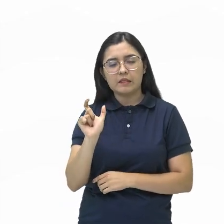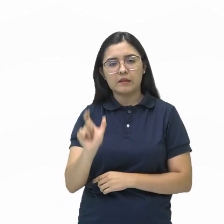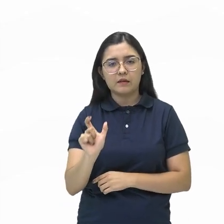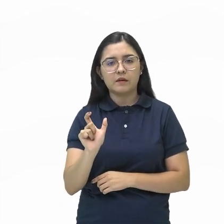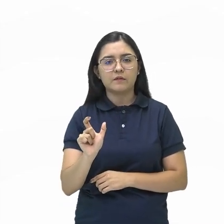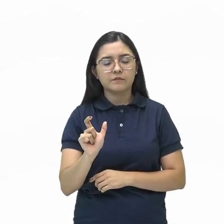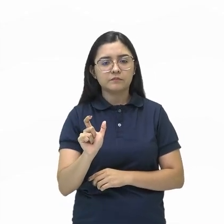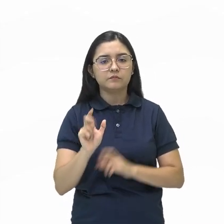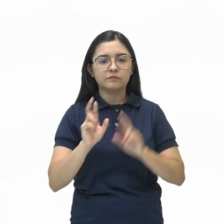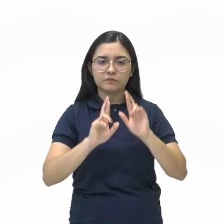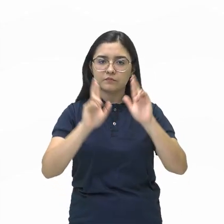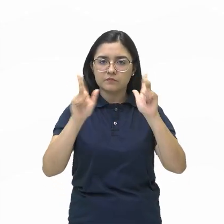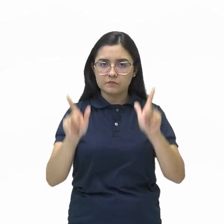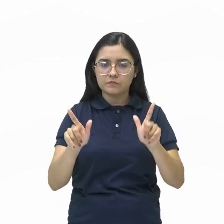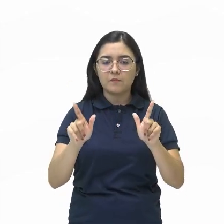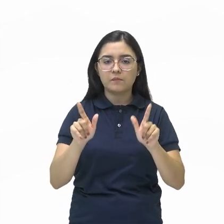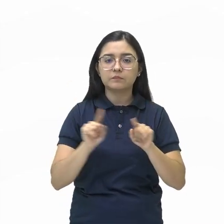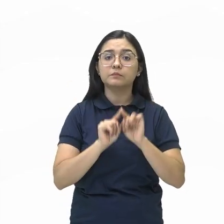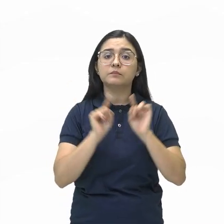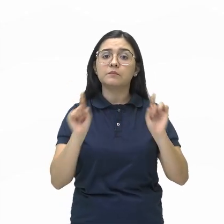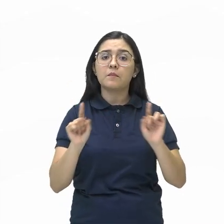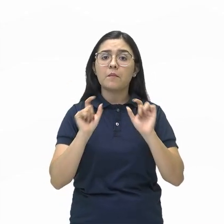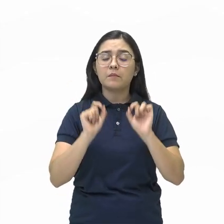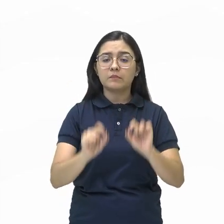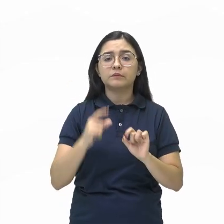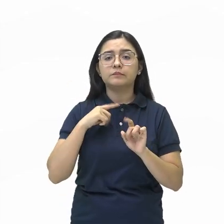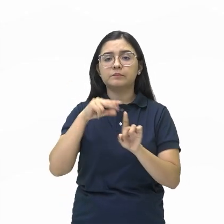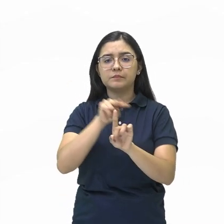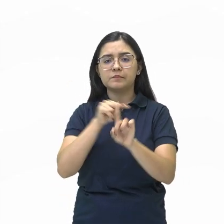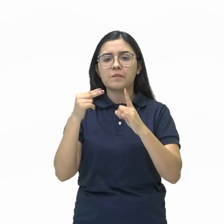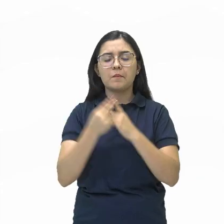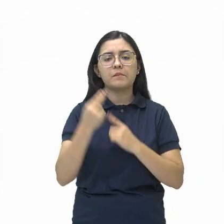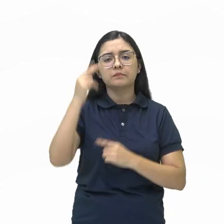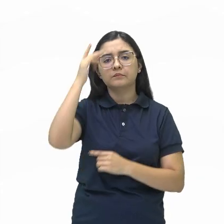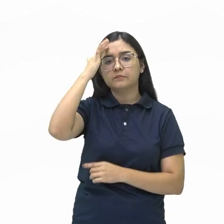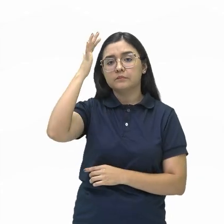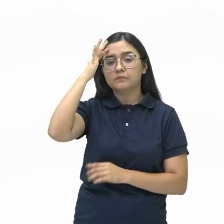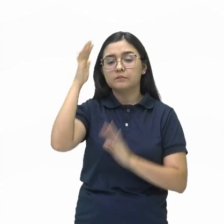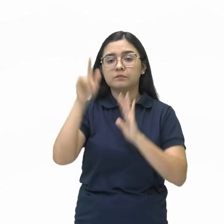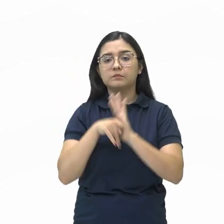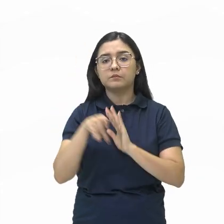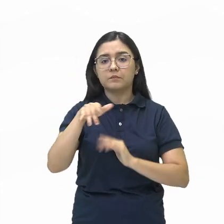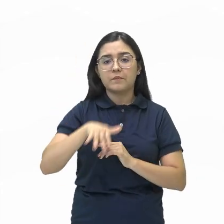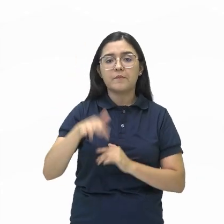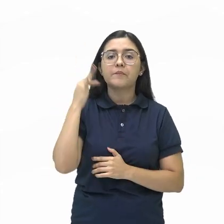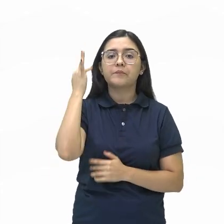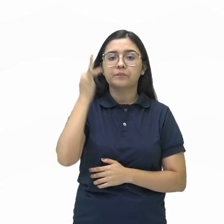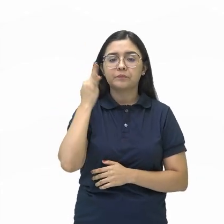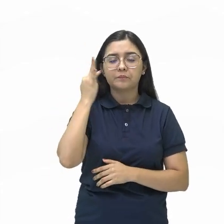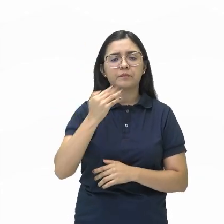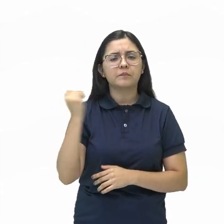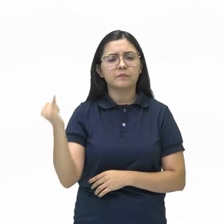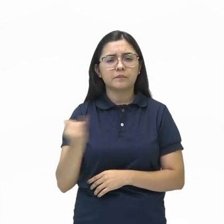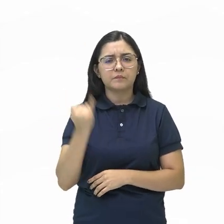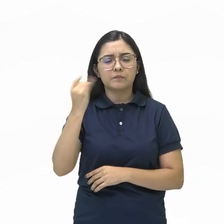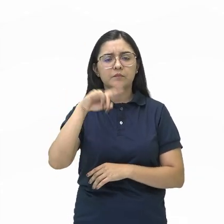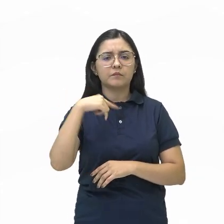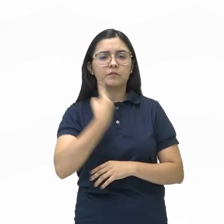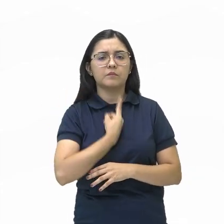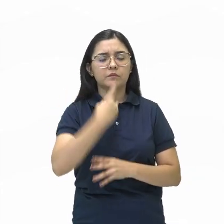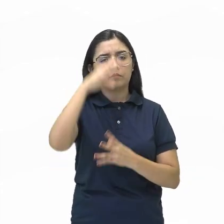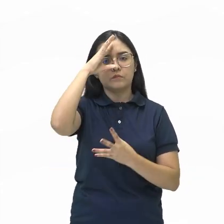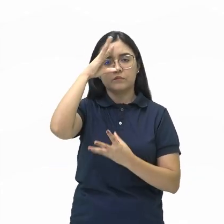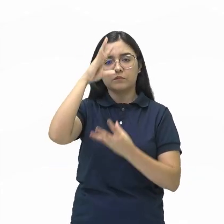pesadas, meio carregadas, mas que, do ponto de vista de uma reflexão filosófica, é fundamental nós entendermos